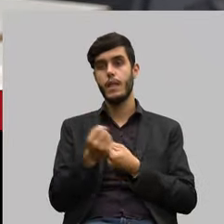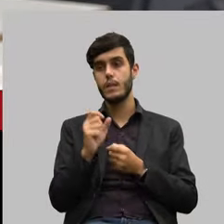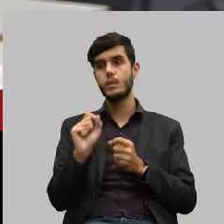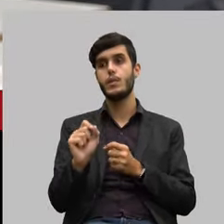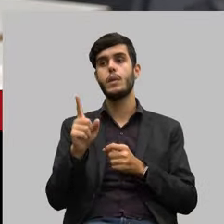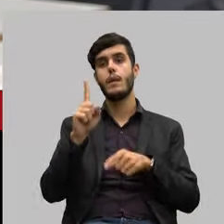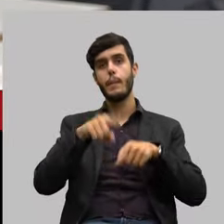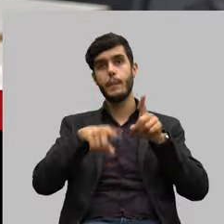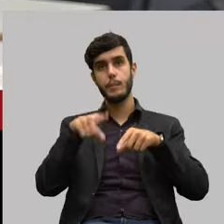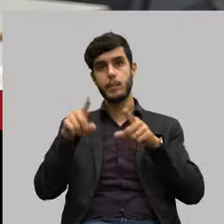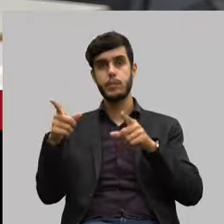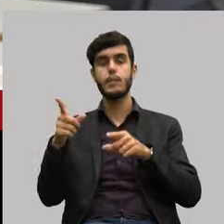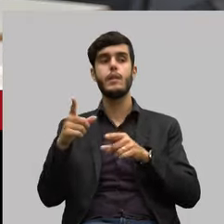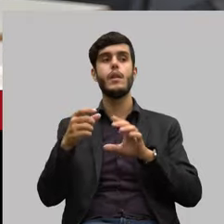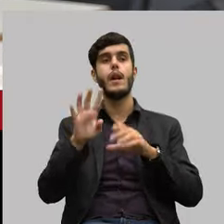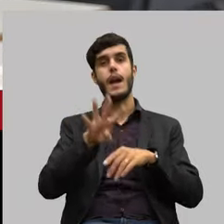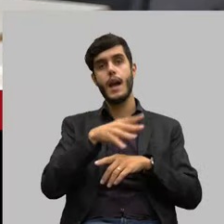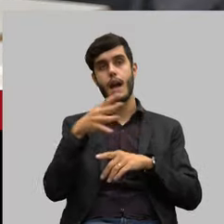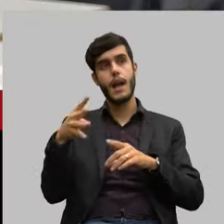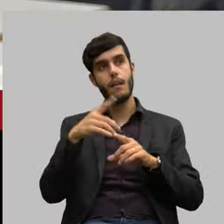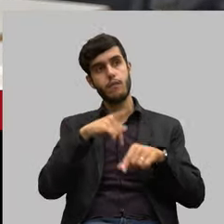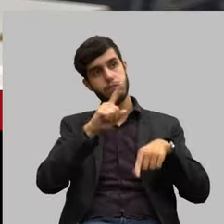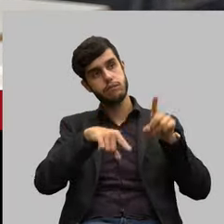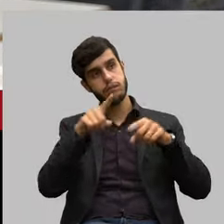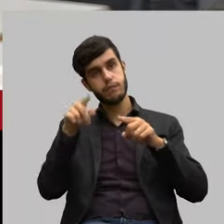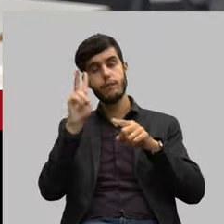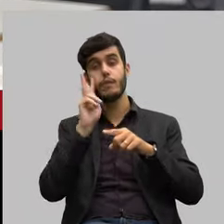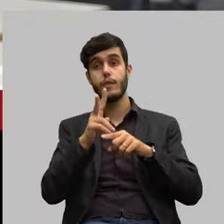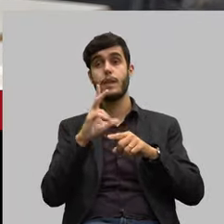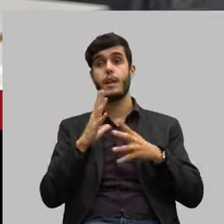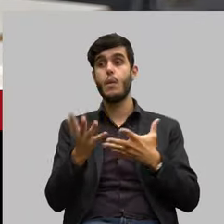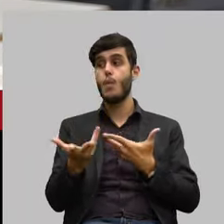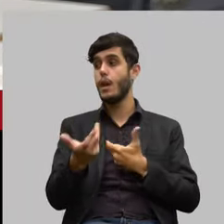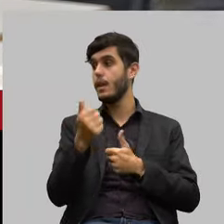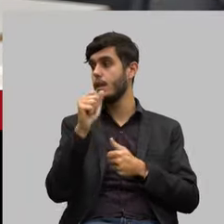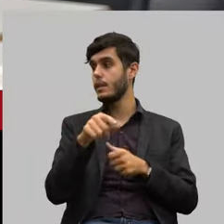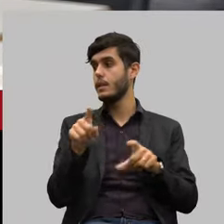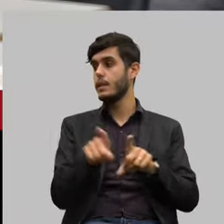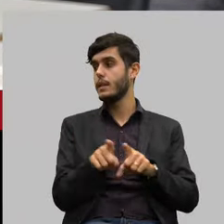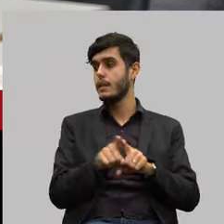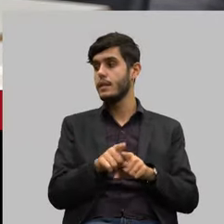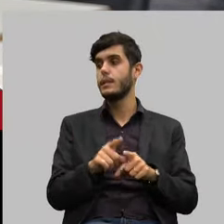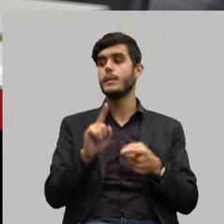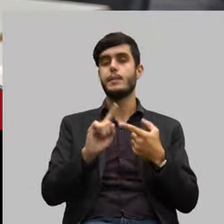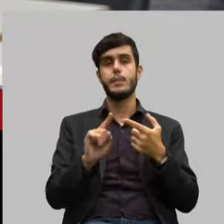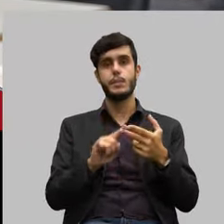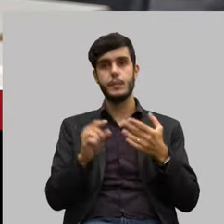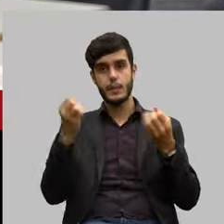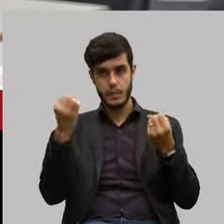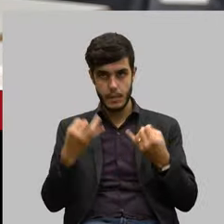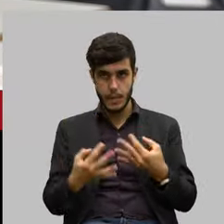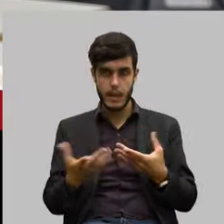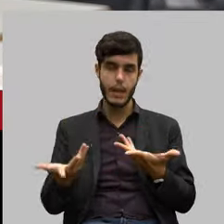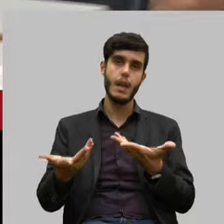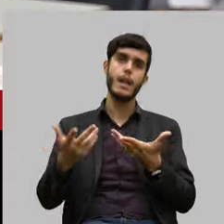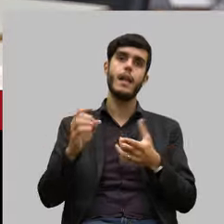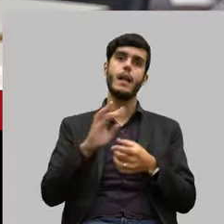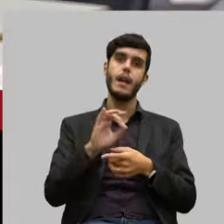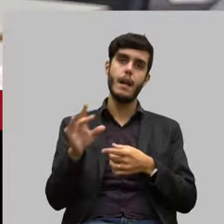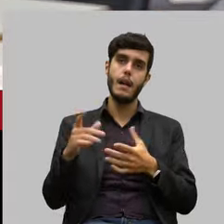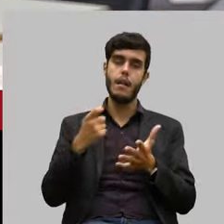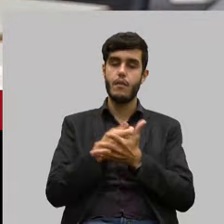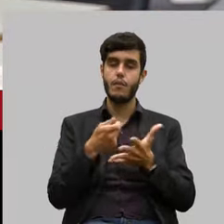qualidade e temos ali o Tribunal de Contas eh nos auditando né e fazendo todas as cobranças